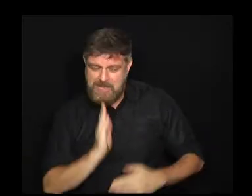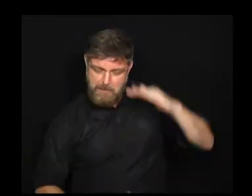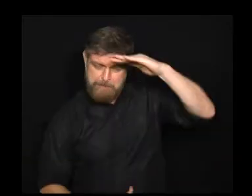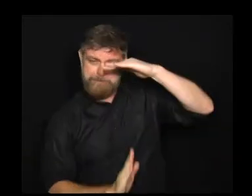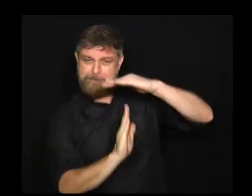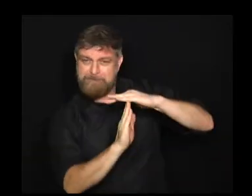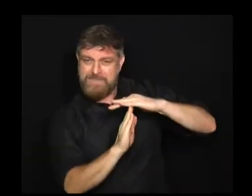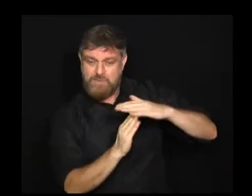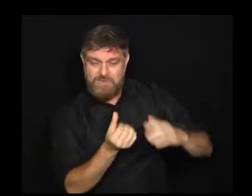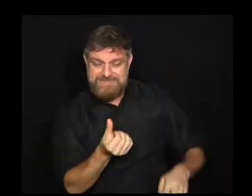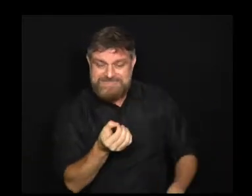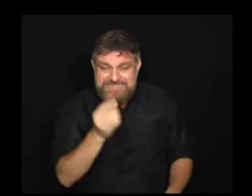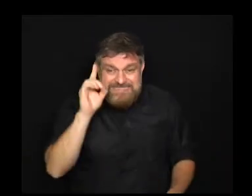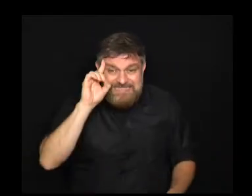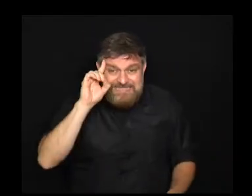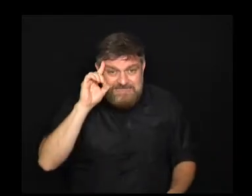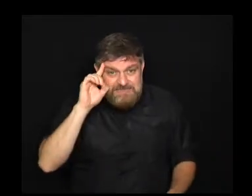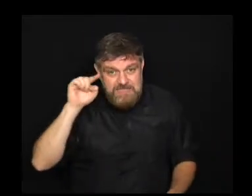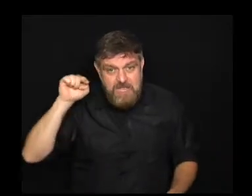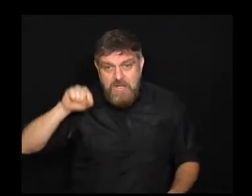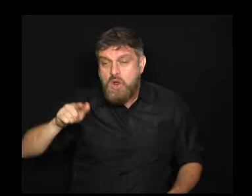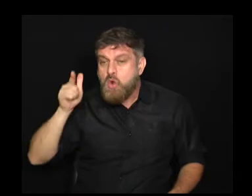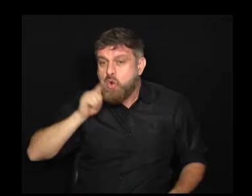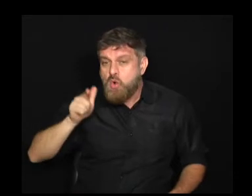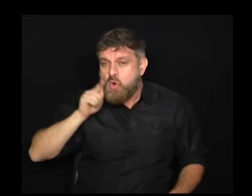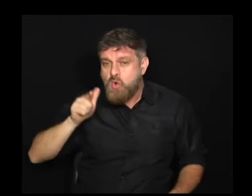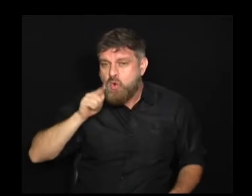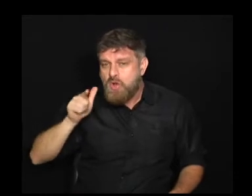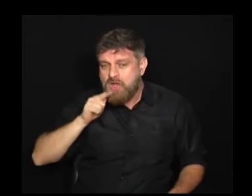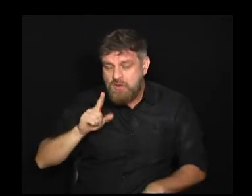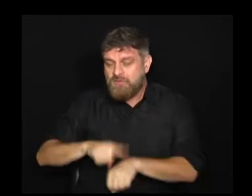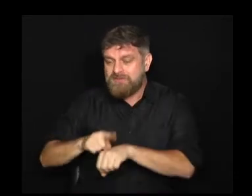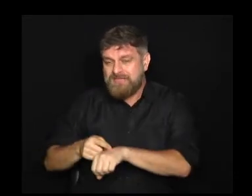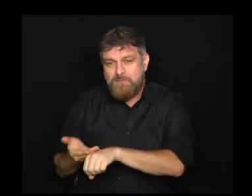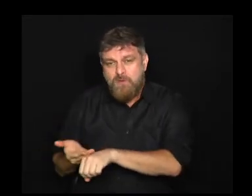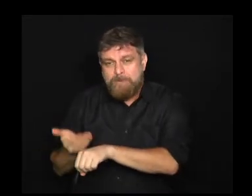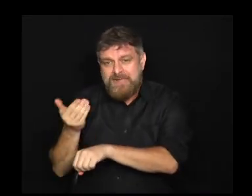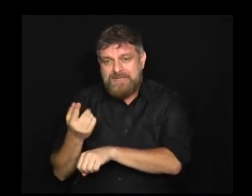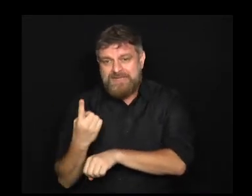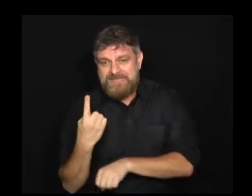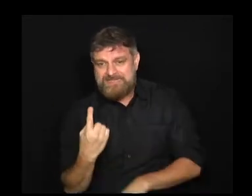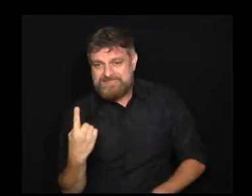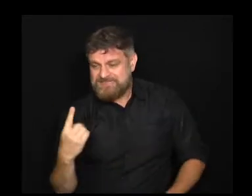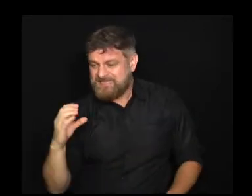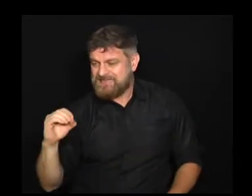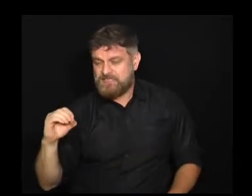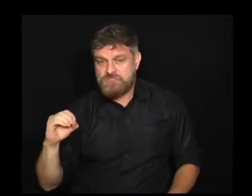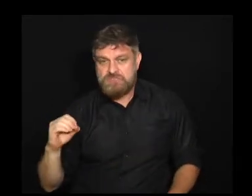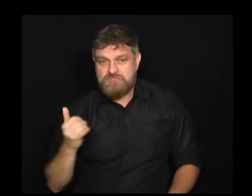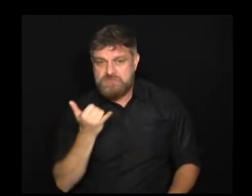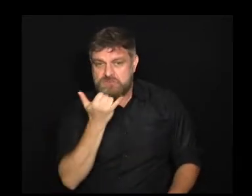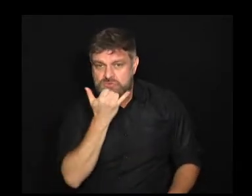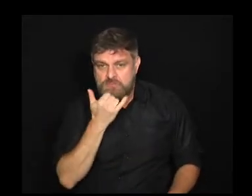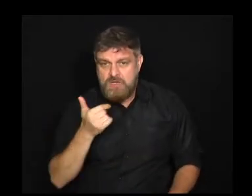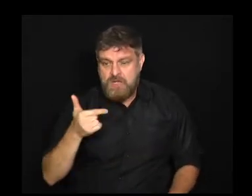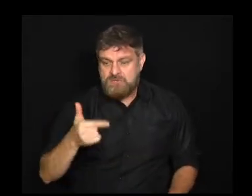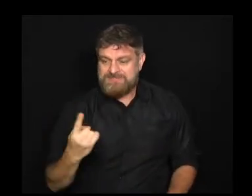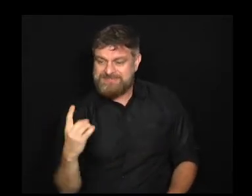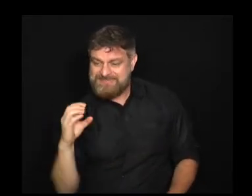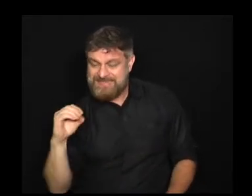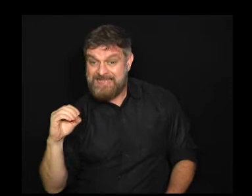seria em 60 dias para um pico que a gente teria em 110 dias, 210 dias, ou seja, 7